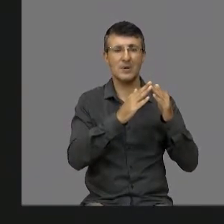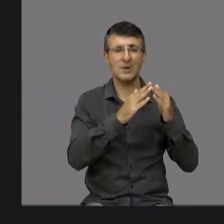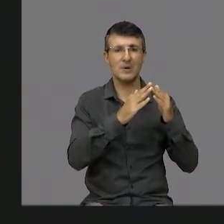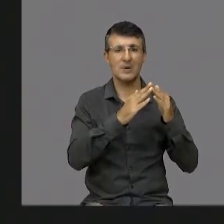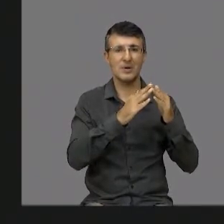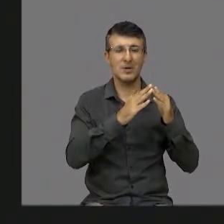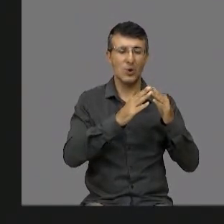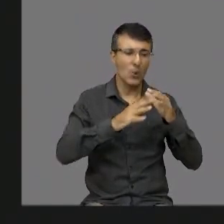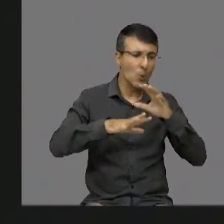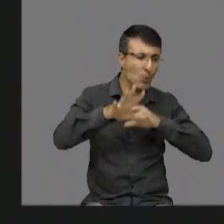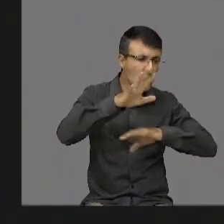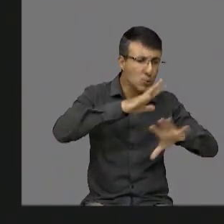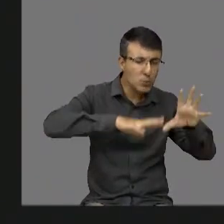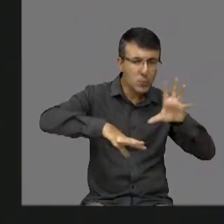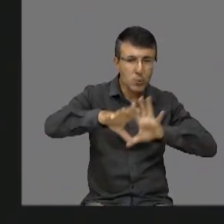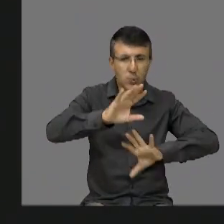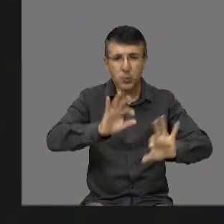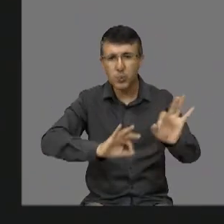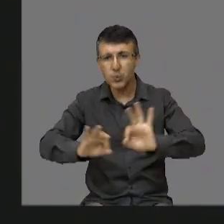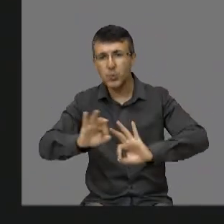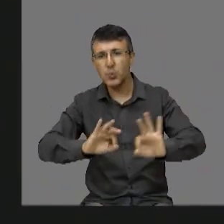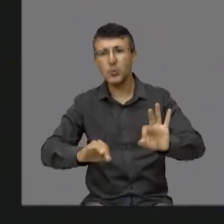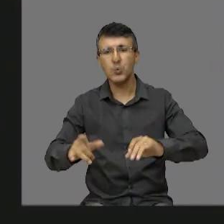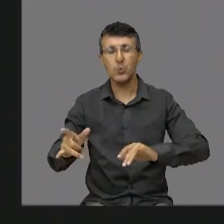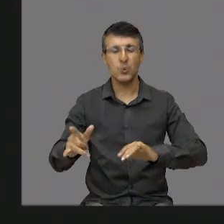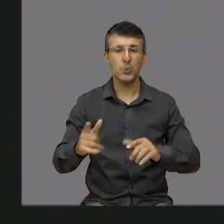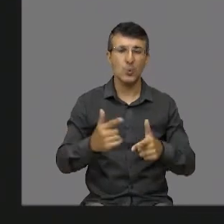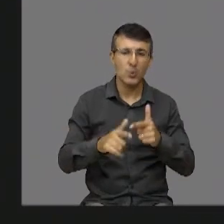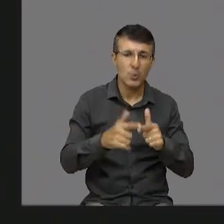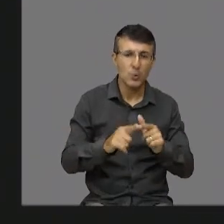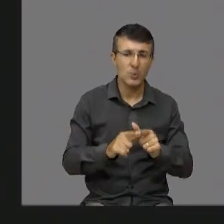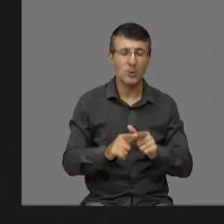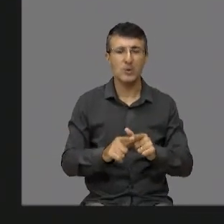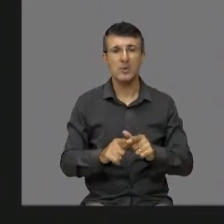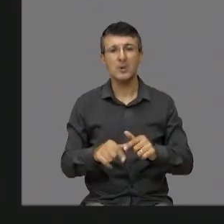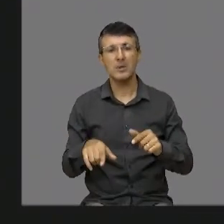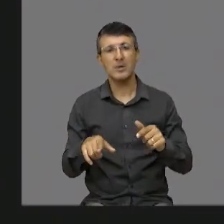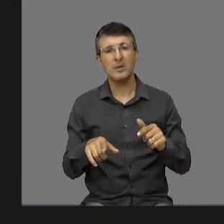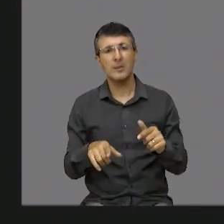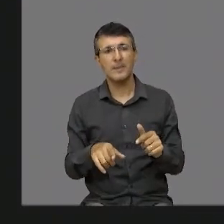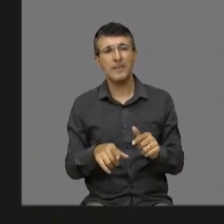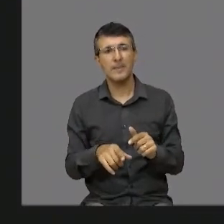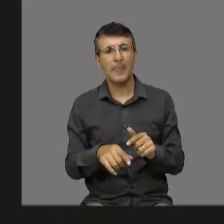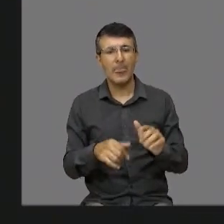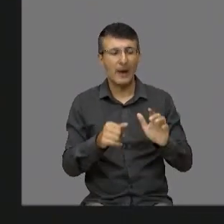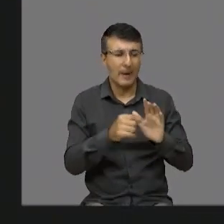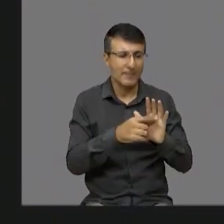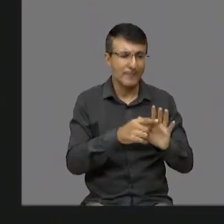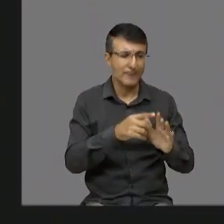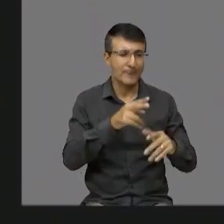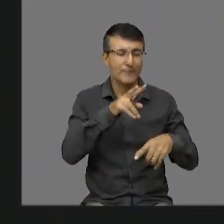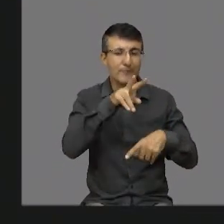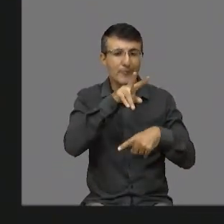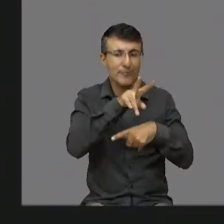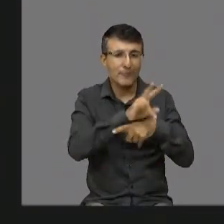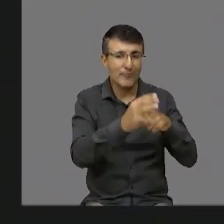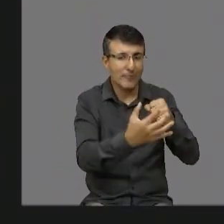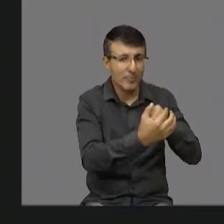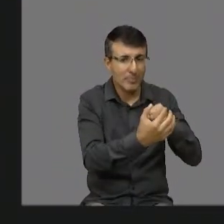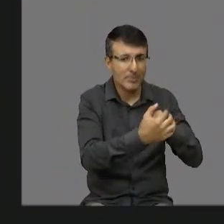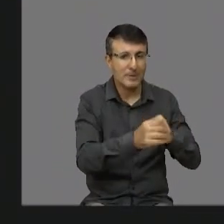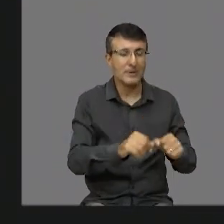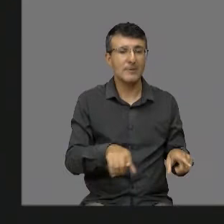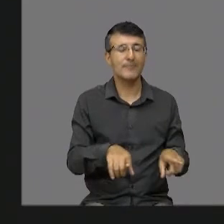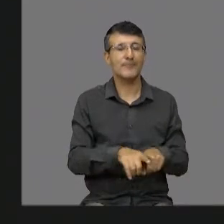abarca toda essa questão, né? Além dessa medida protetiva e o afastamento em si, da onde ela está,